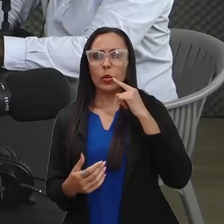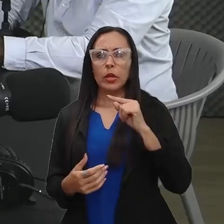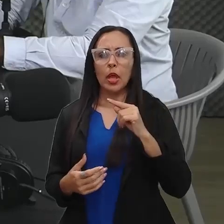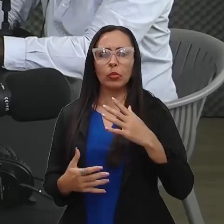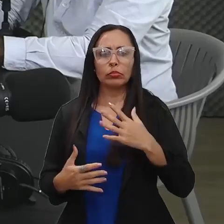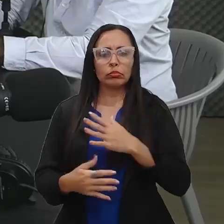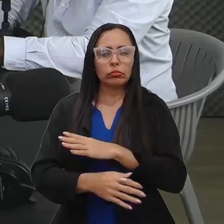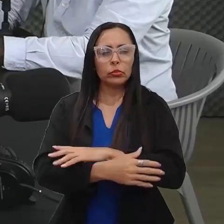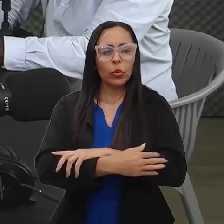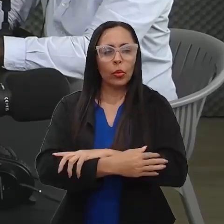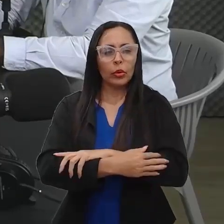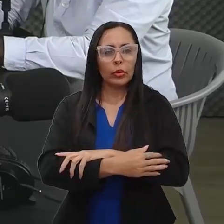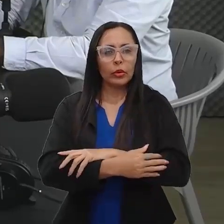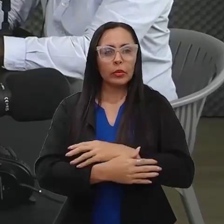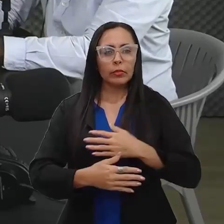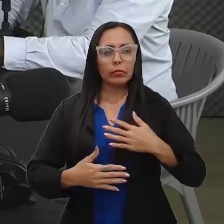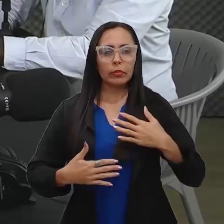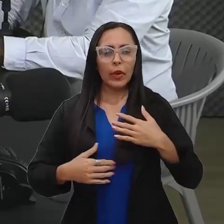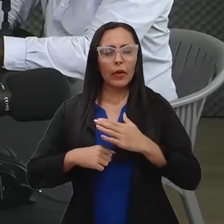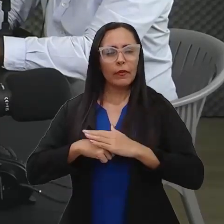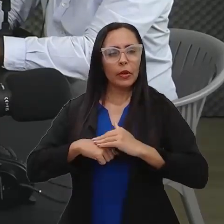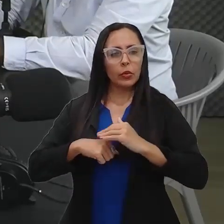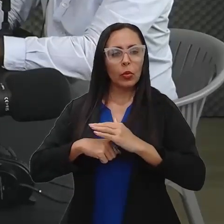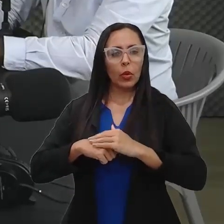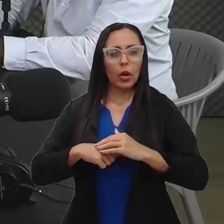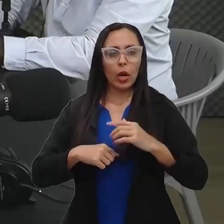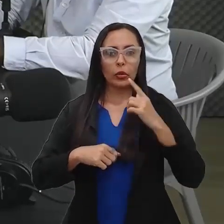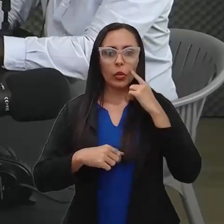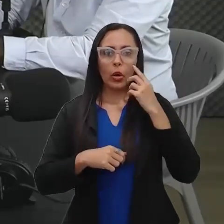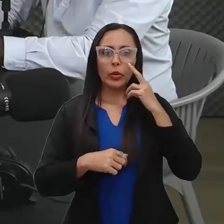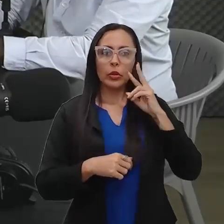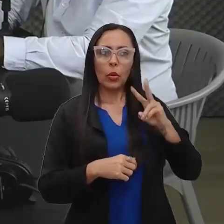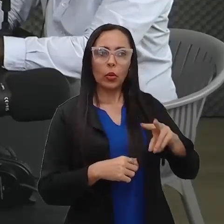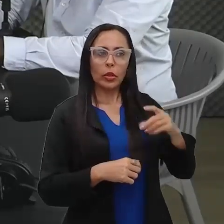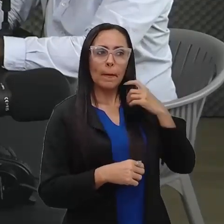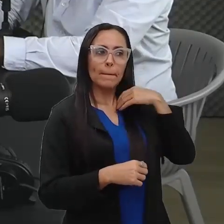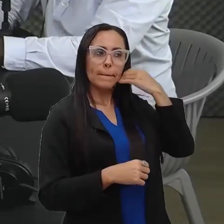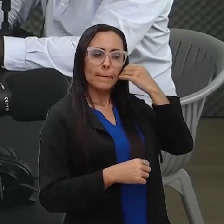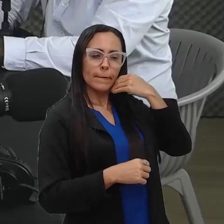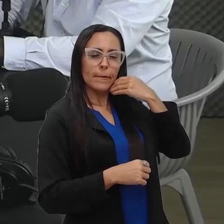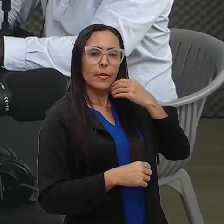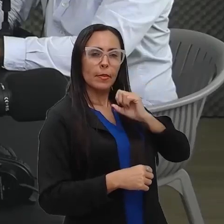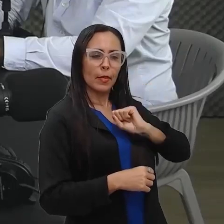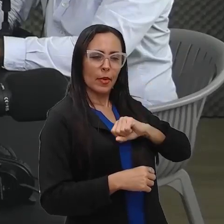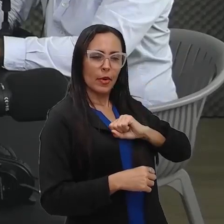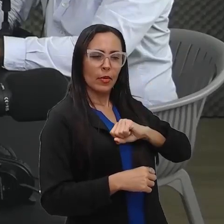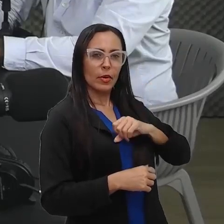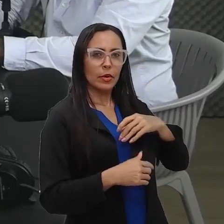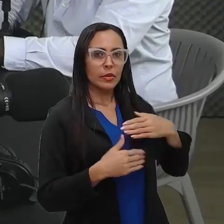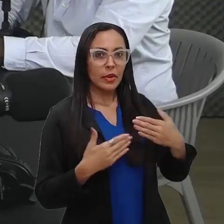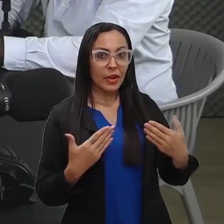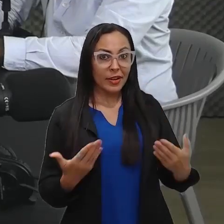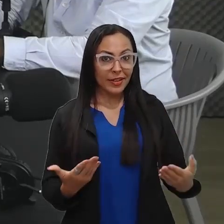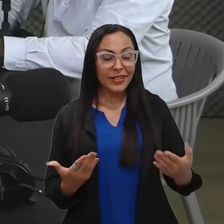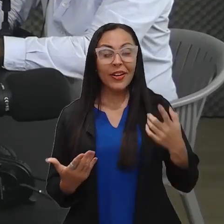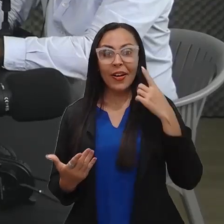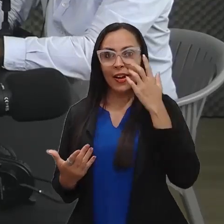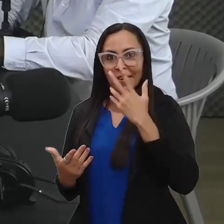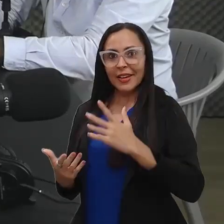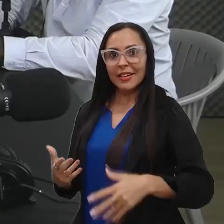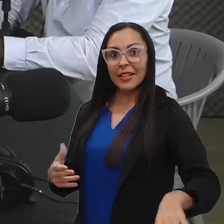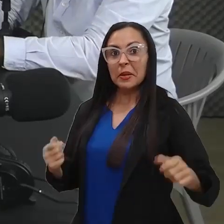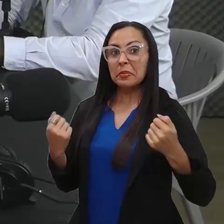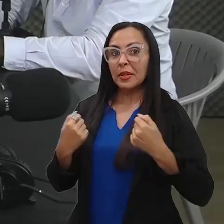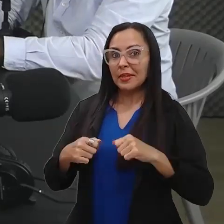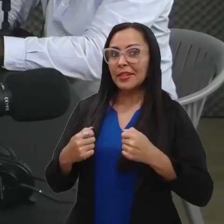toque afetuoso ou um toque com outra intenção, né? As crianças desde pequenas elas precisam,